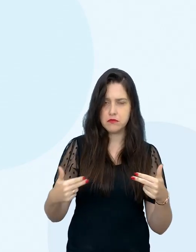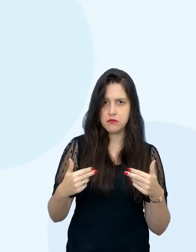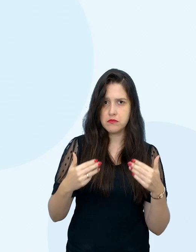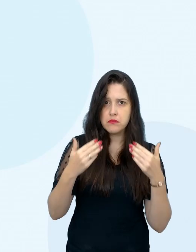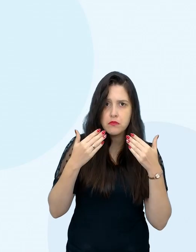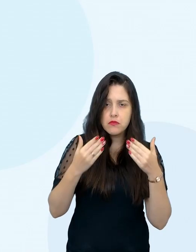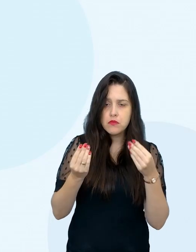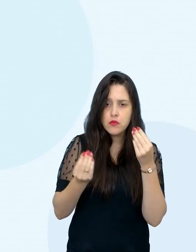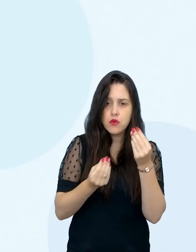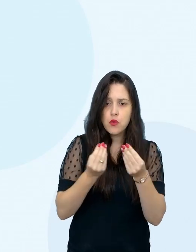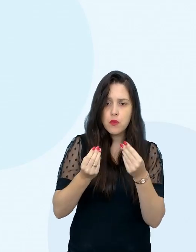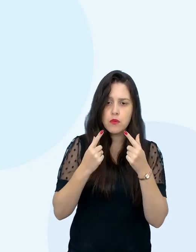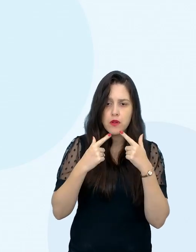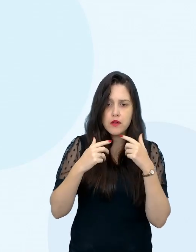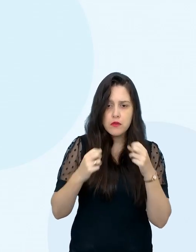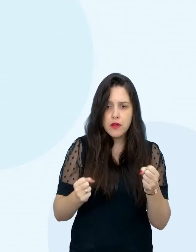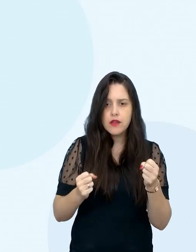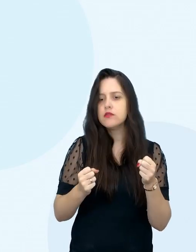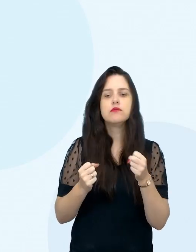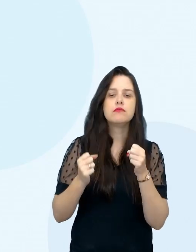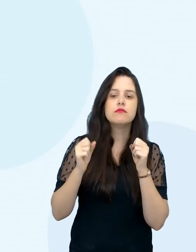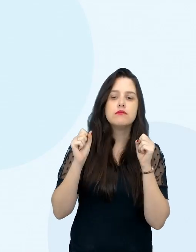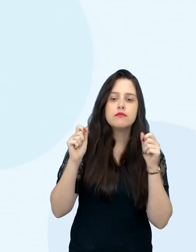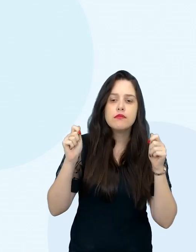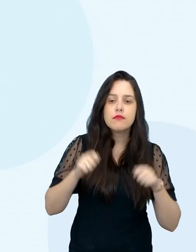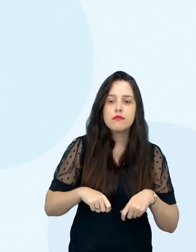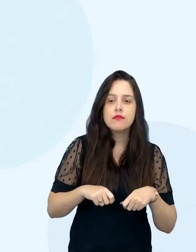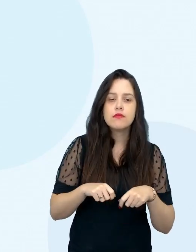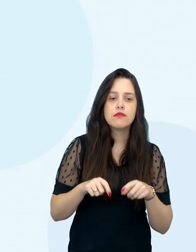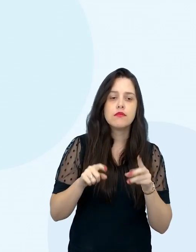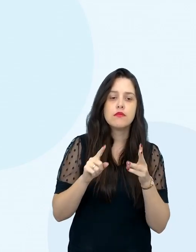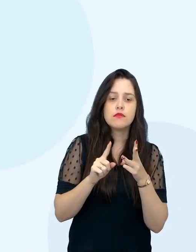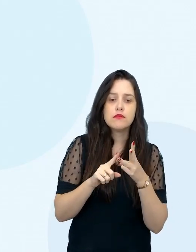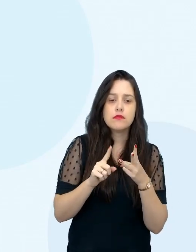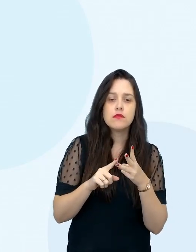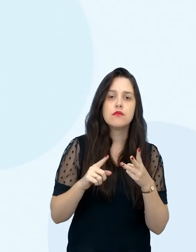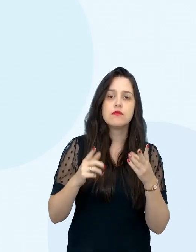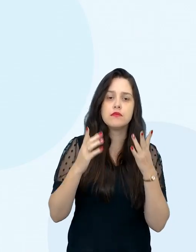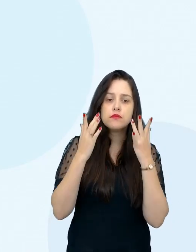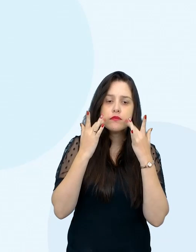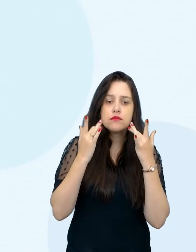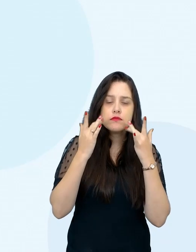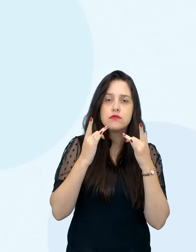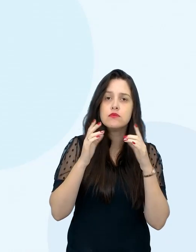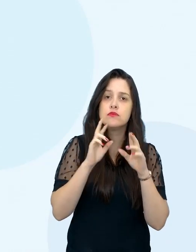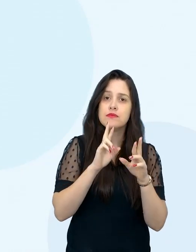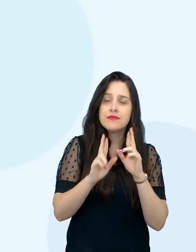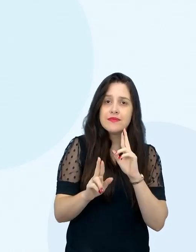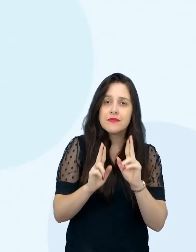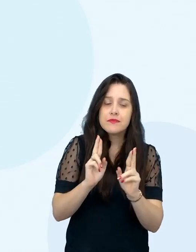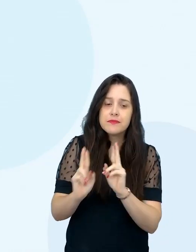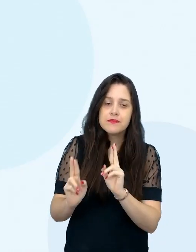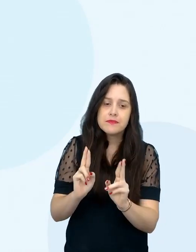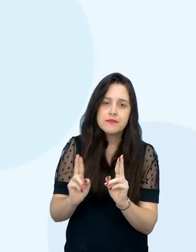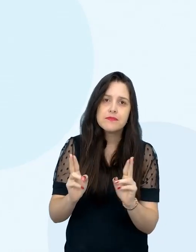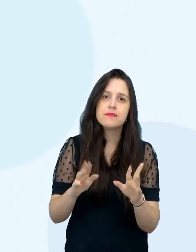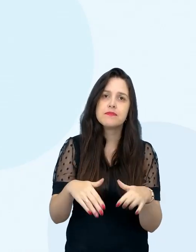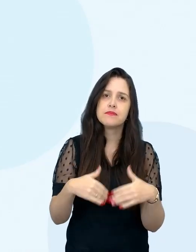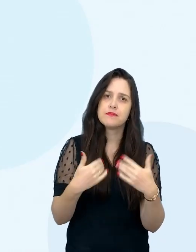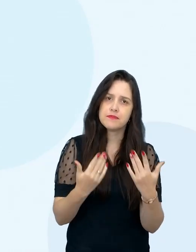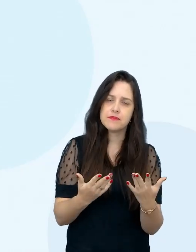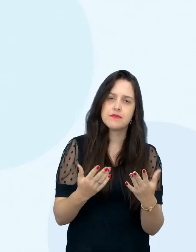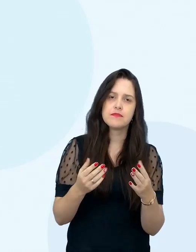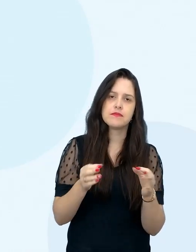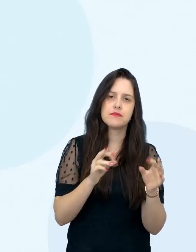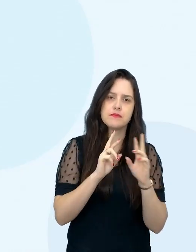de como a gente pode solucionar o problema dado. E, por fim, aí a gente tem a apresentação dos resultados, né, desse problema